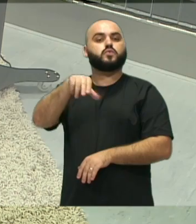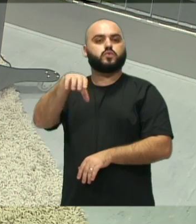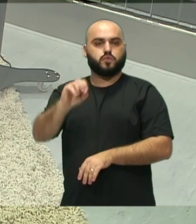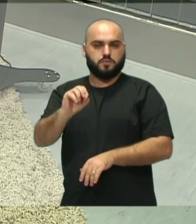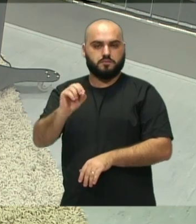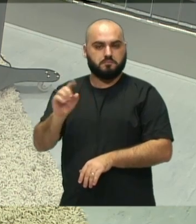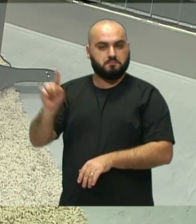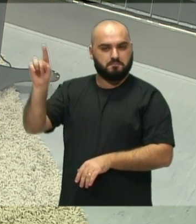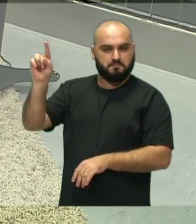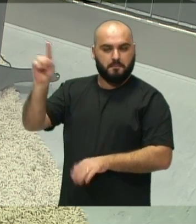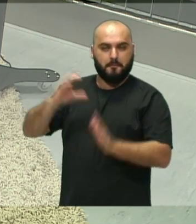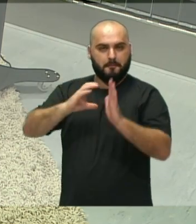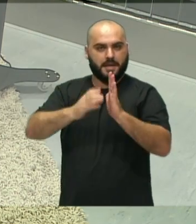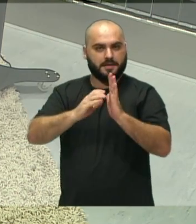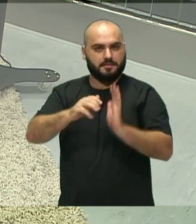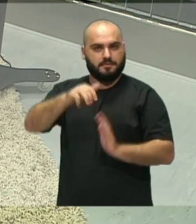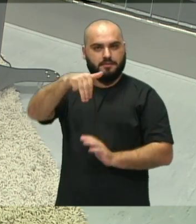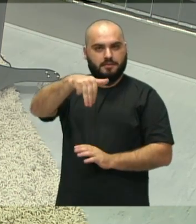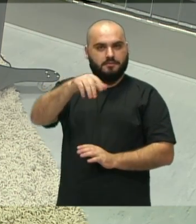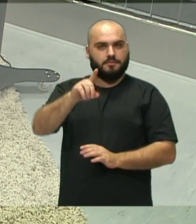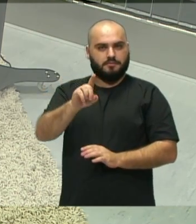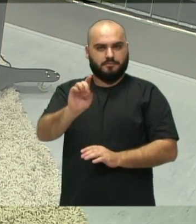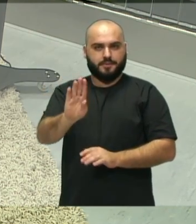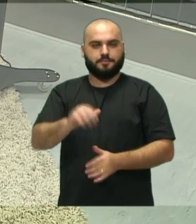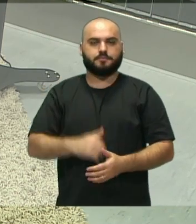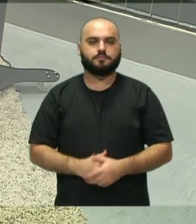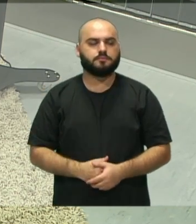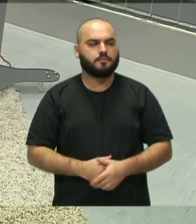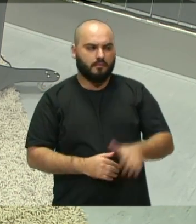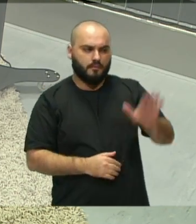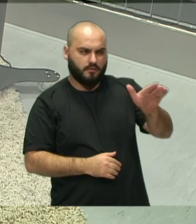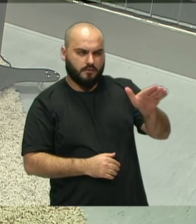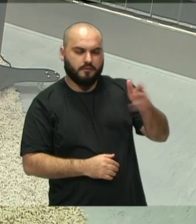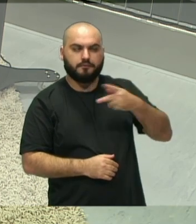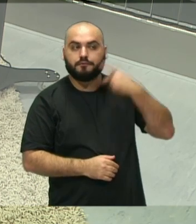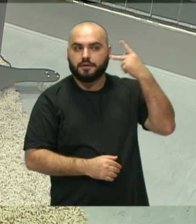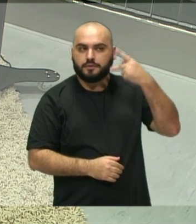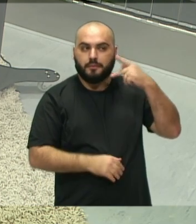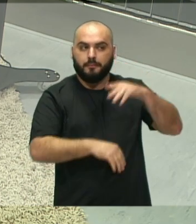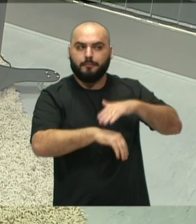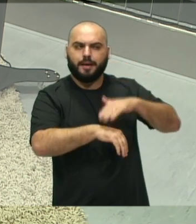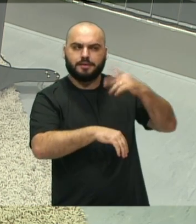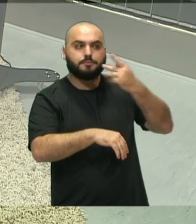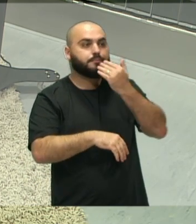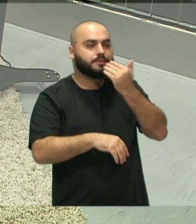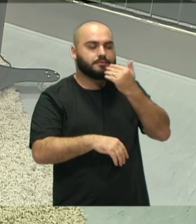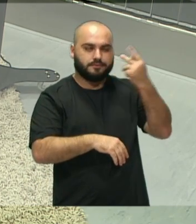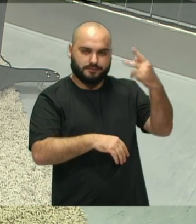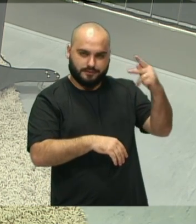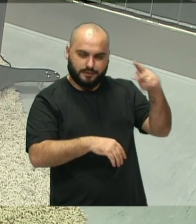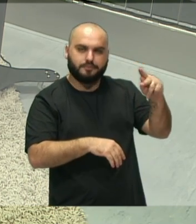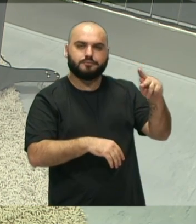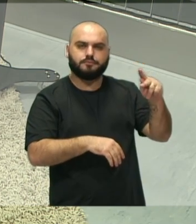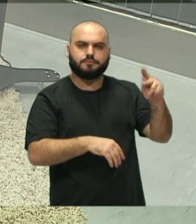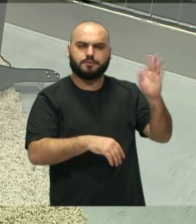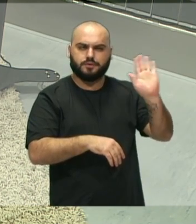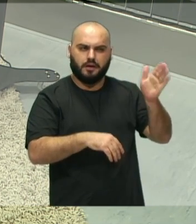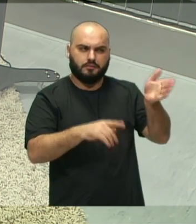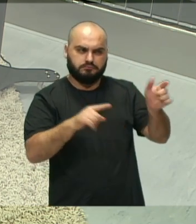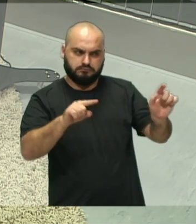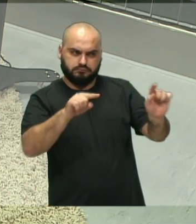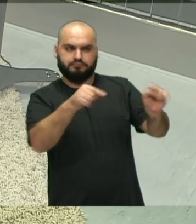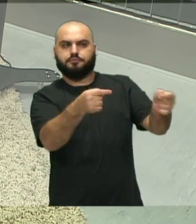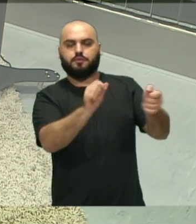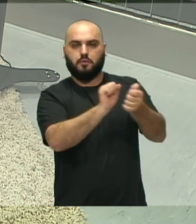MDB. Bom, vereador, mais uma indicação sua a respeito do enfrentamento à Covid e eu queria que o senhor falasse a respeito